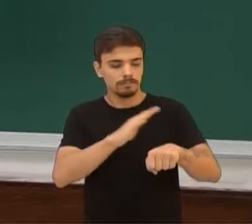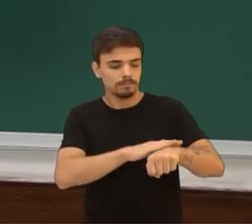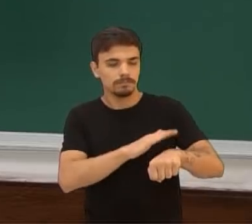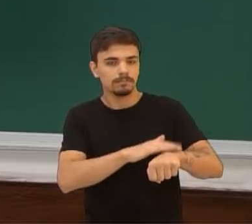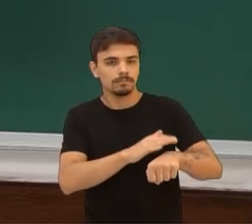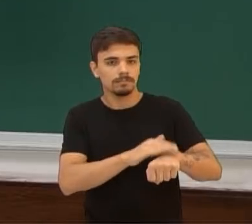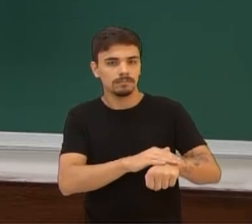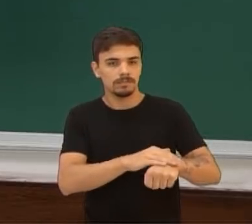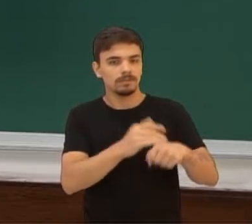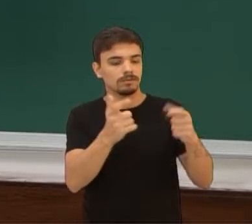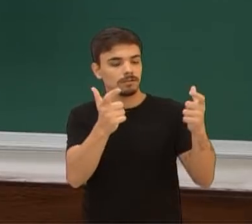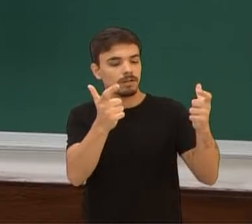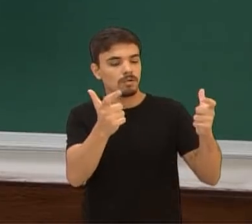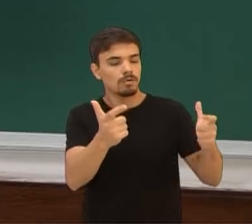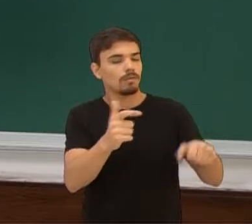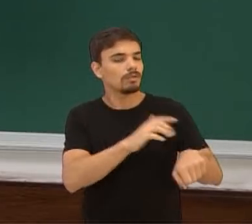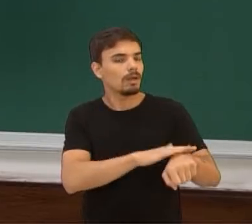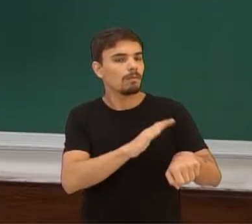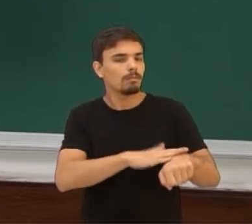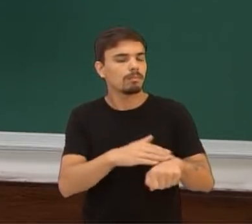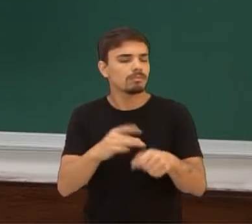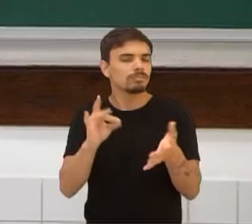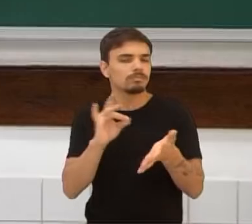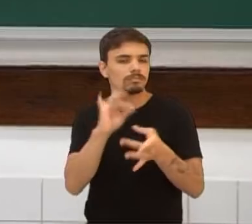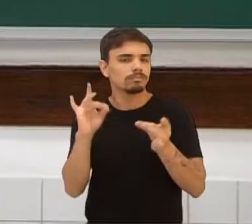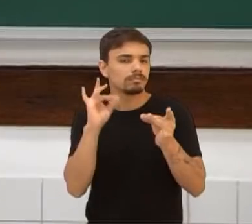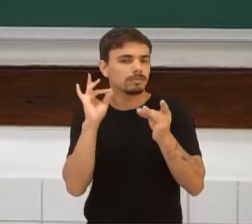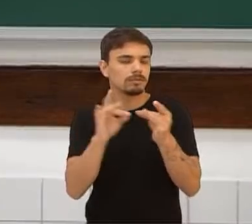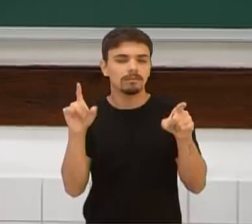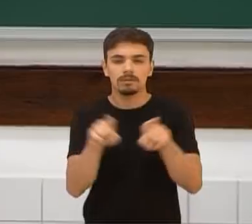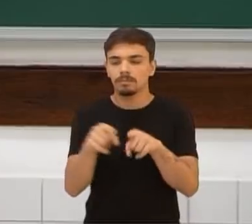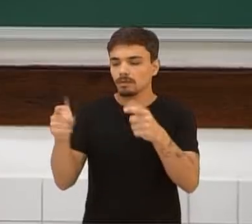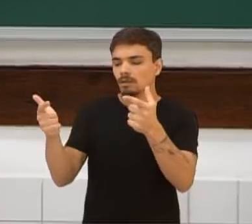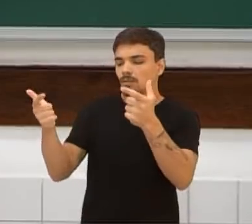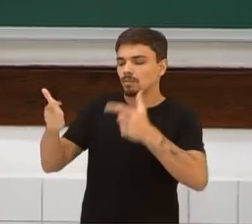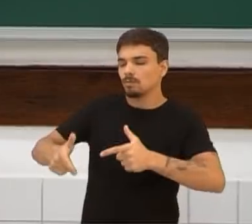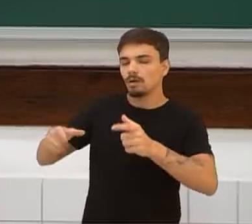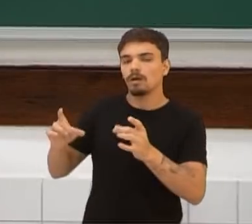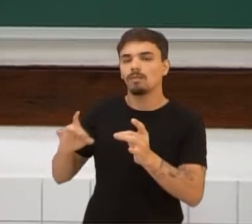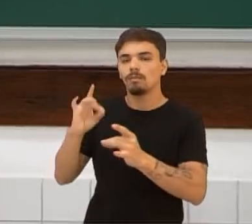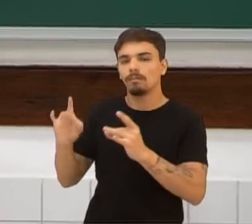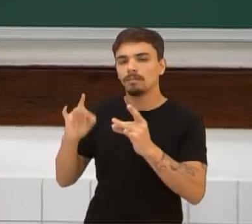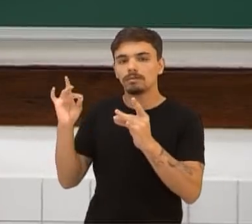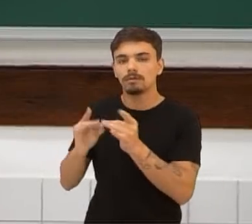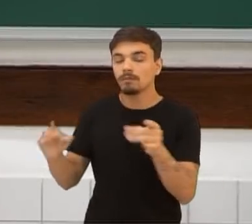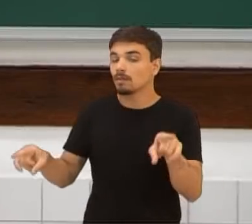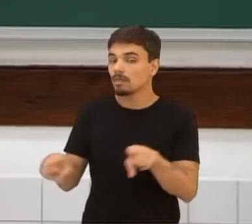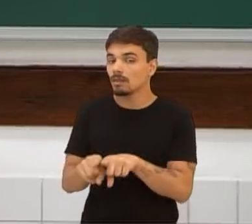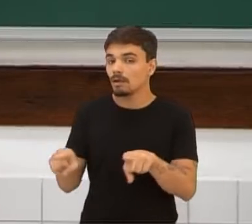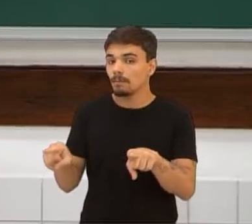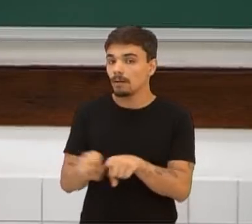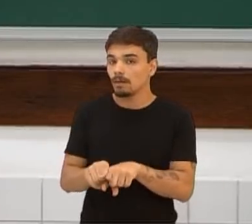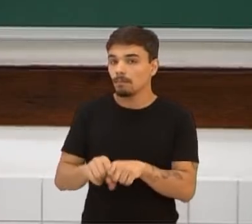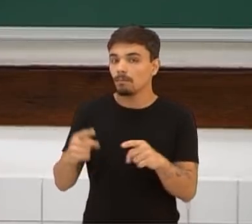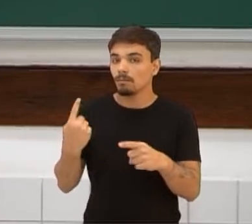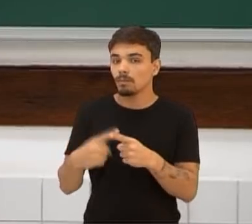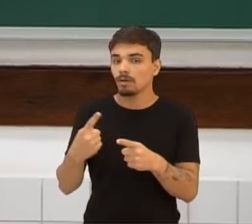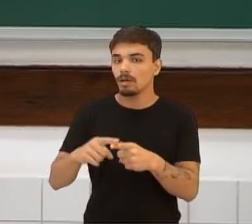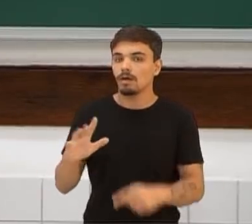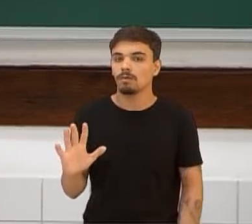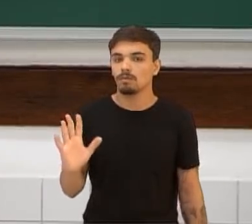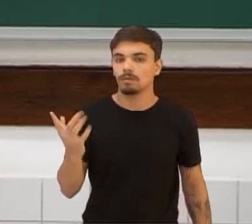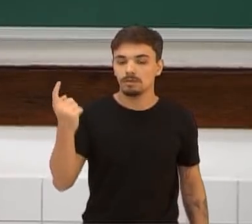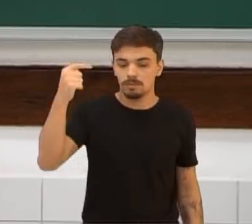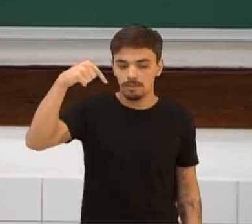tempo específico, né? E que tem um lugar específico também, pois ocorreu no